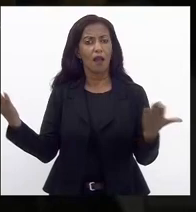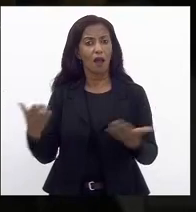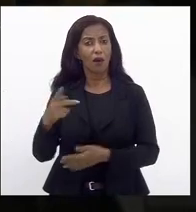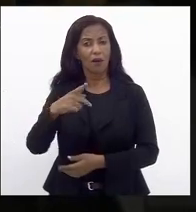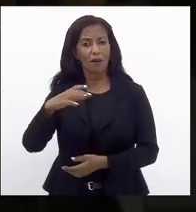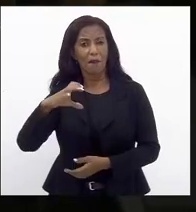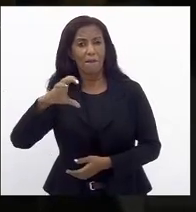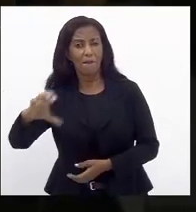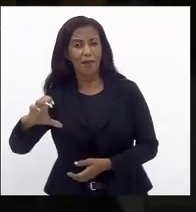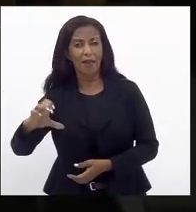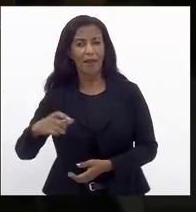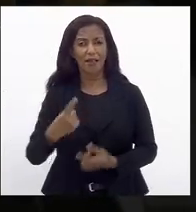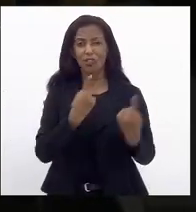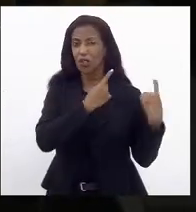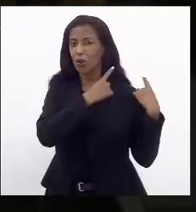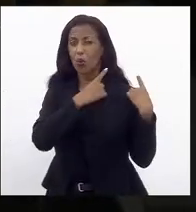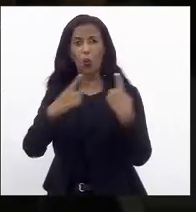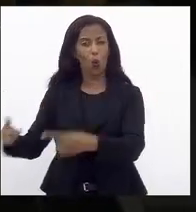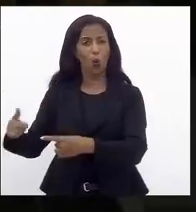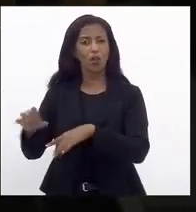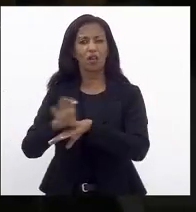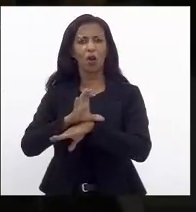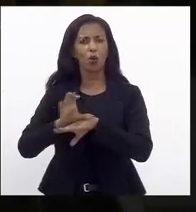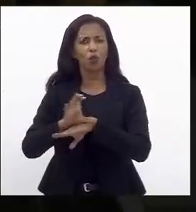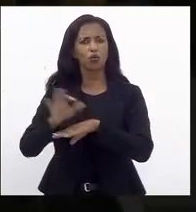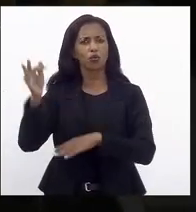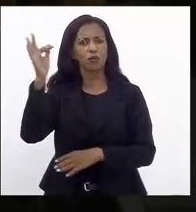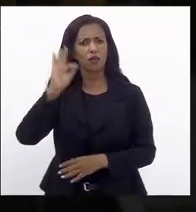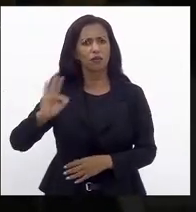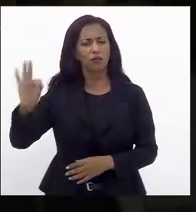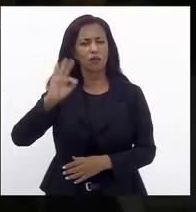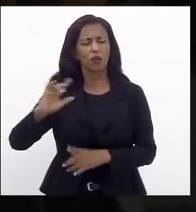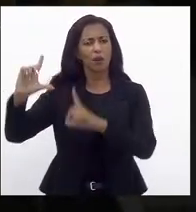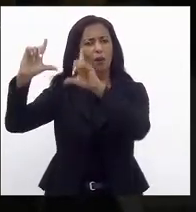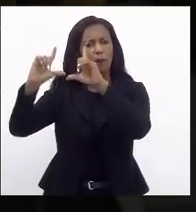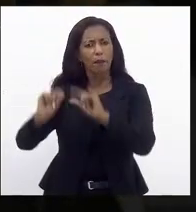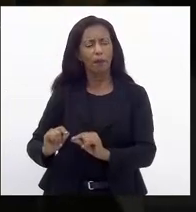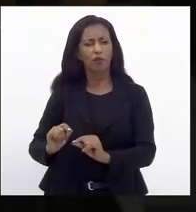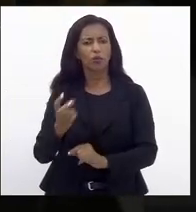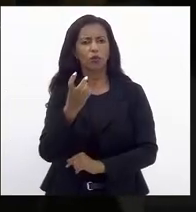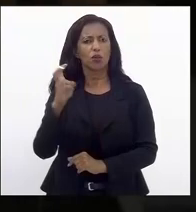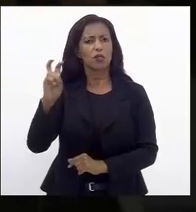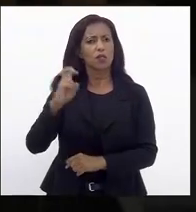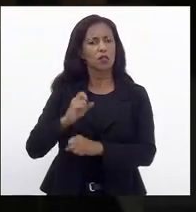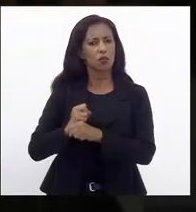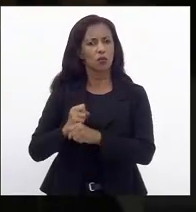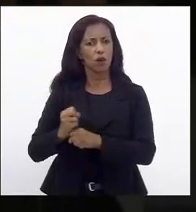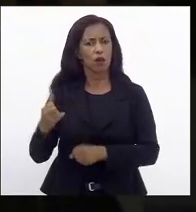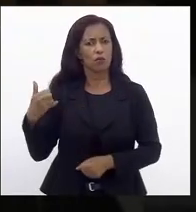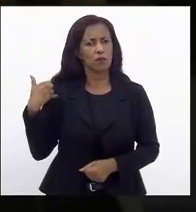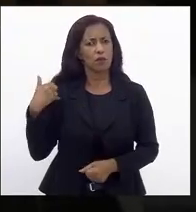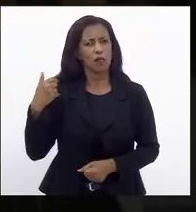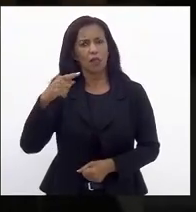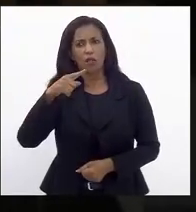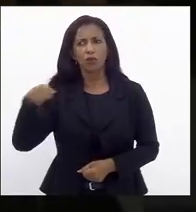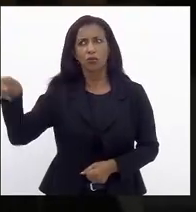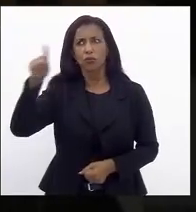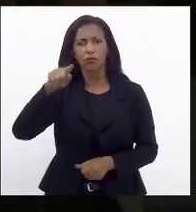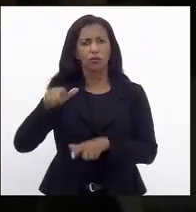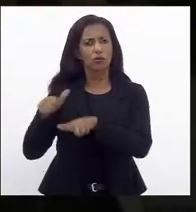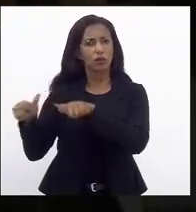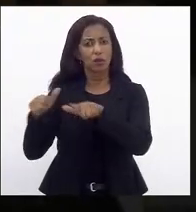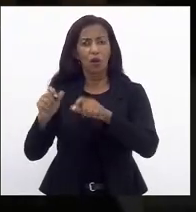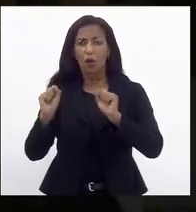nessa Pet nós estamos indo contra a Constituição Federal para reduzir cinco anos a idade dos Servidores